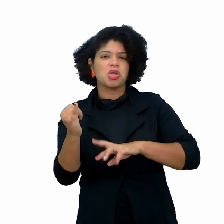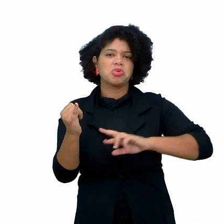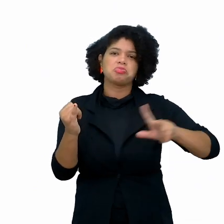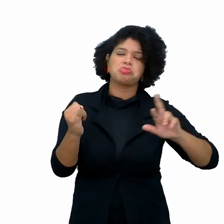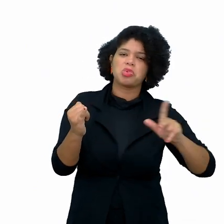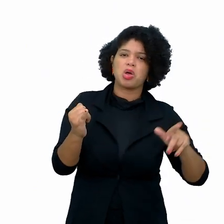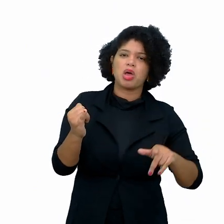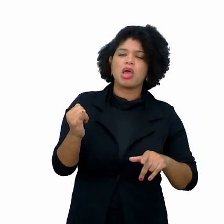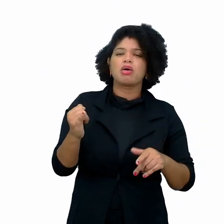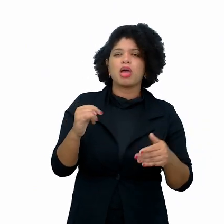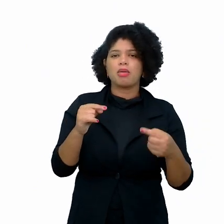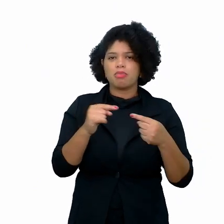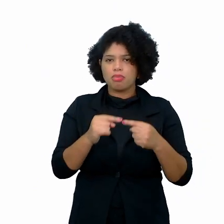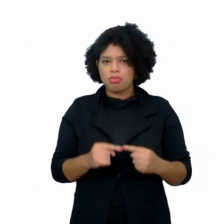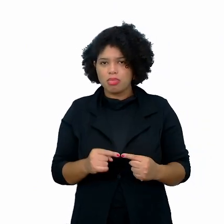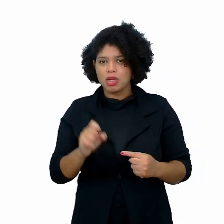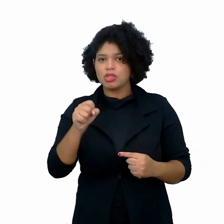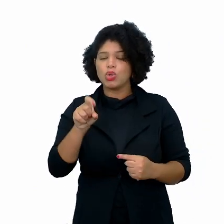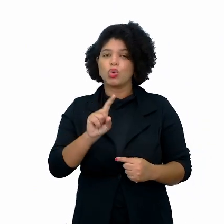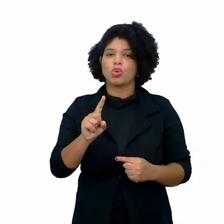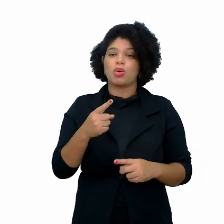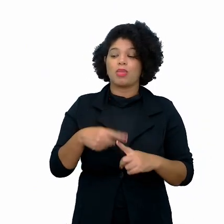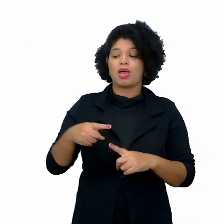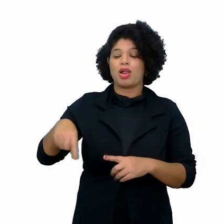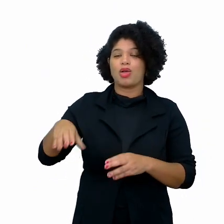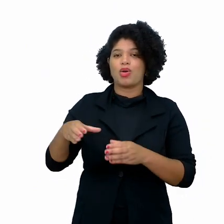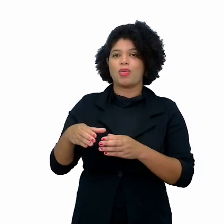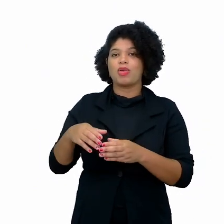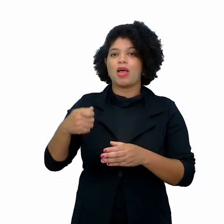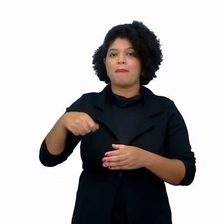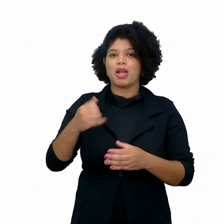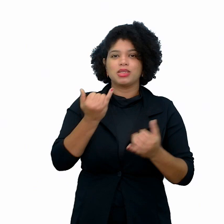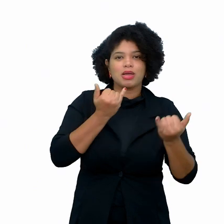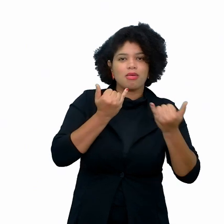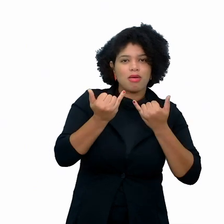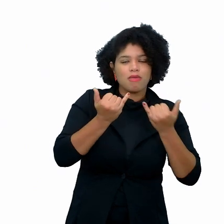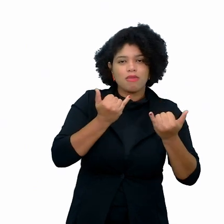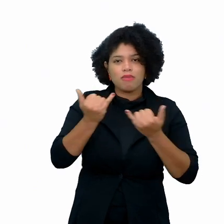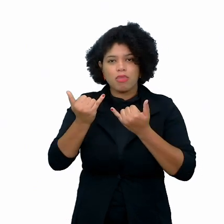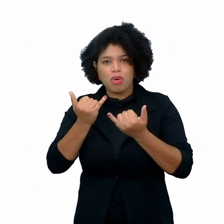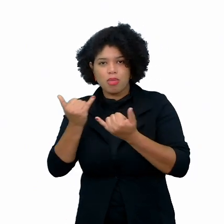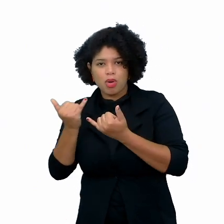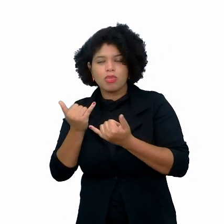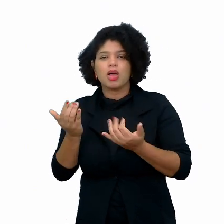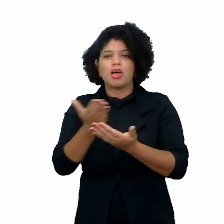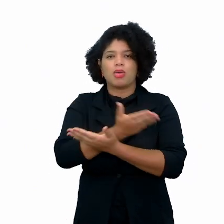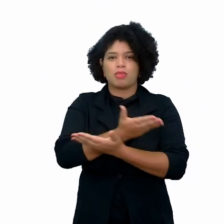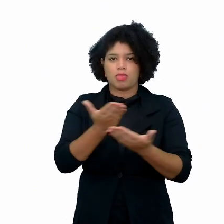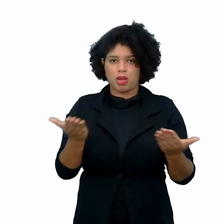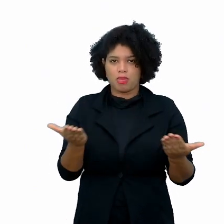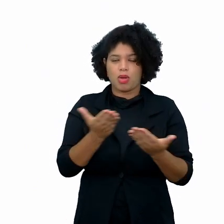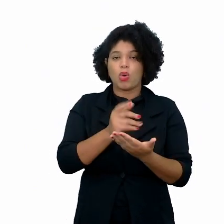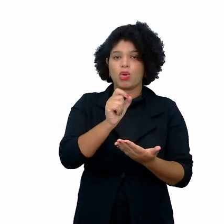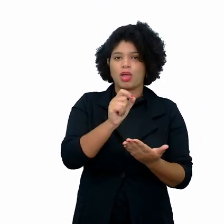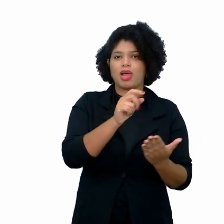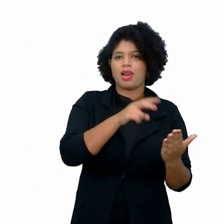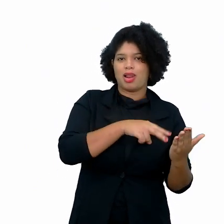sentido, uma vez que precisarão articular essas informações para escreverem.